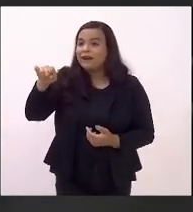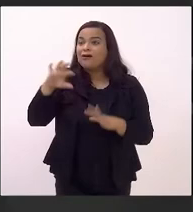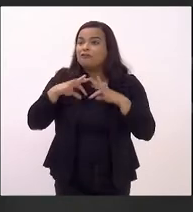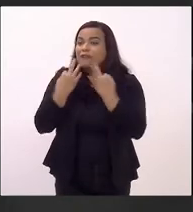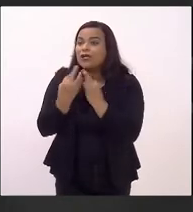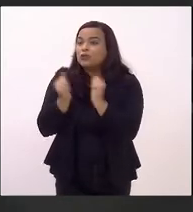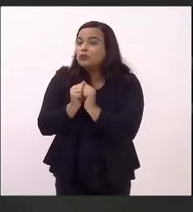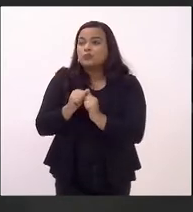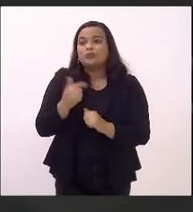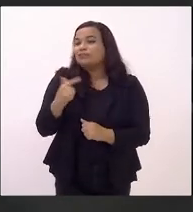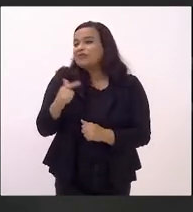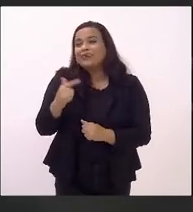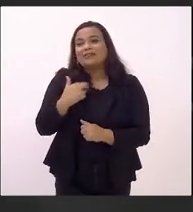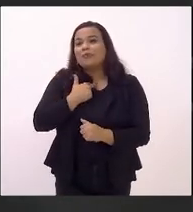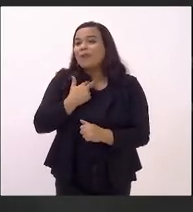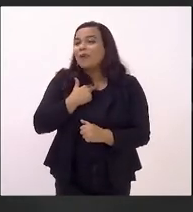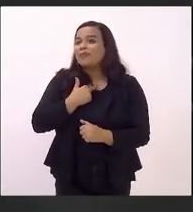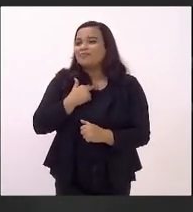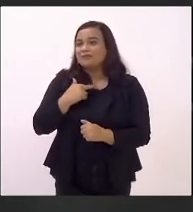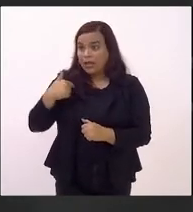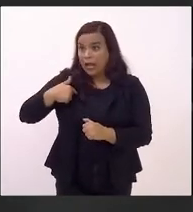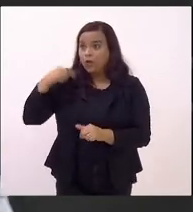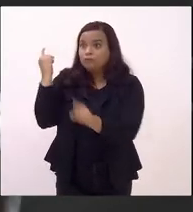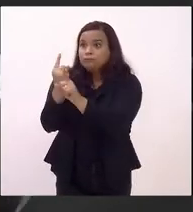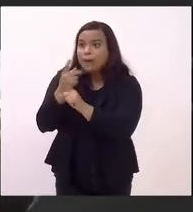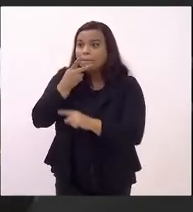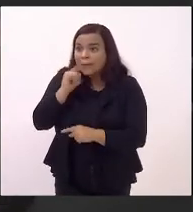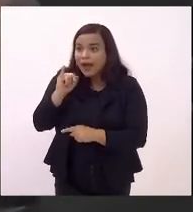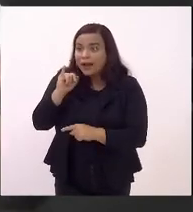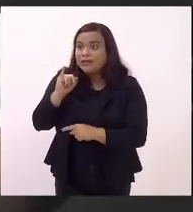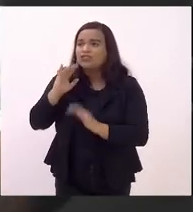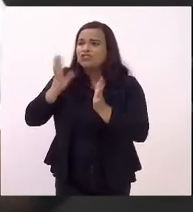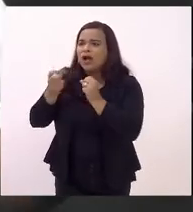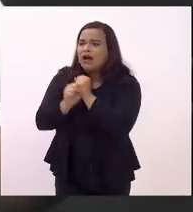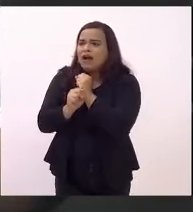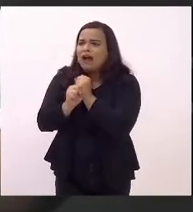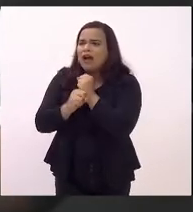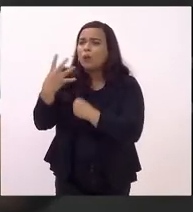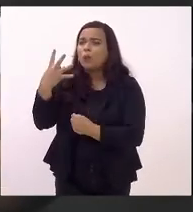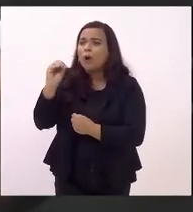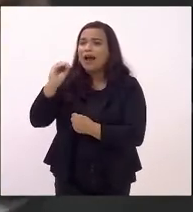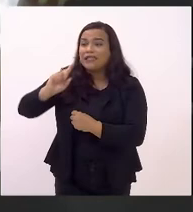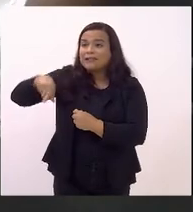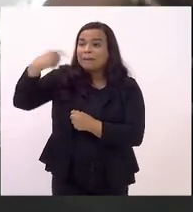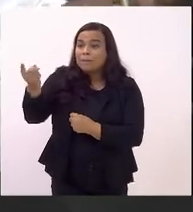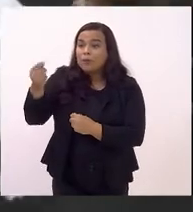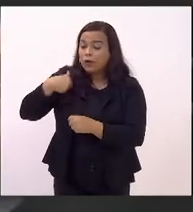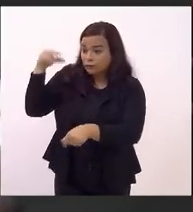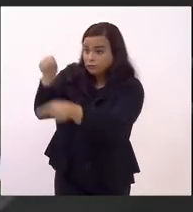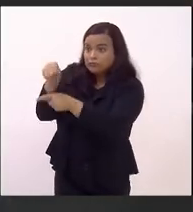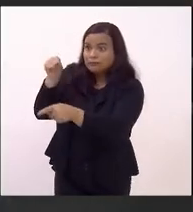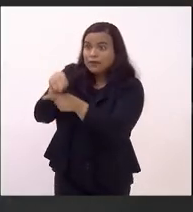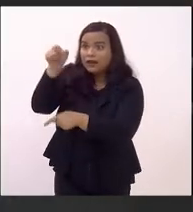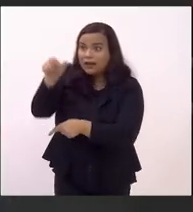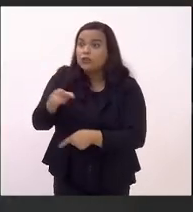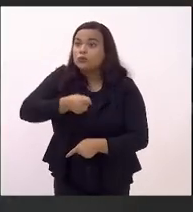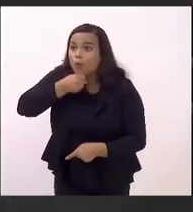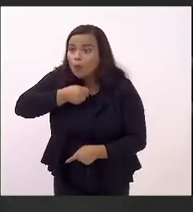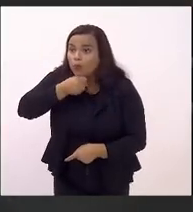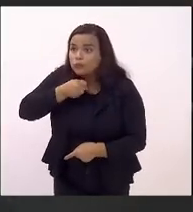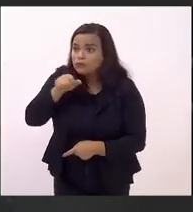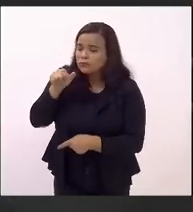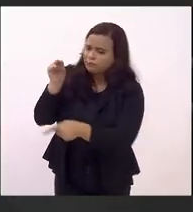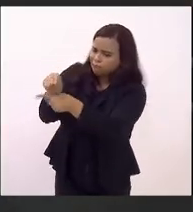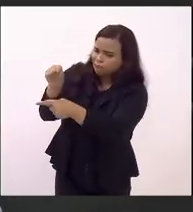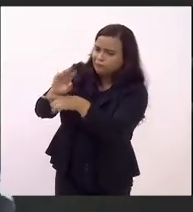anos. Você imagina? Ainda fui cuidar dele e ainda fui enterrá-lo quando ele morreu.